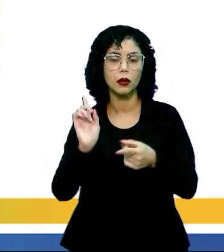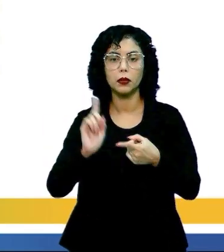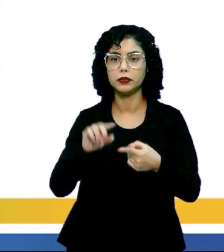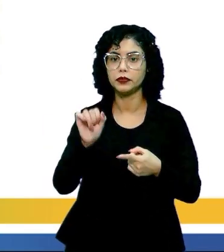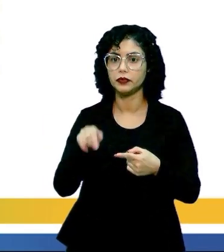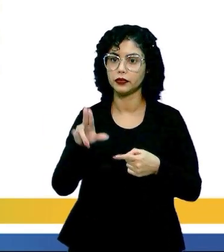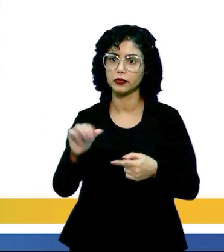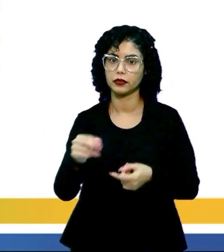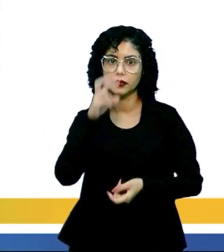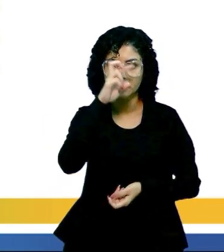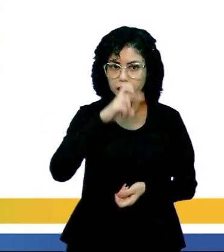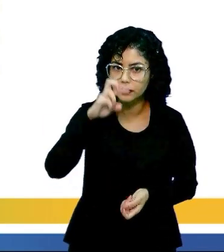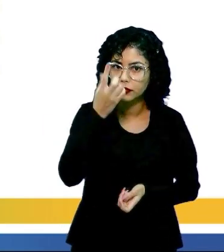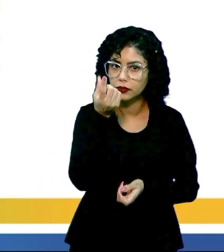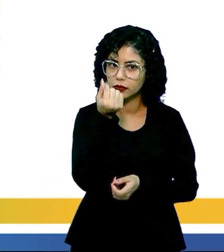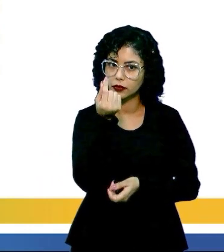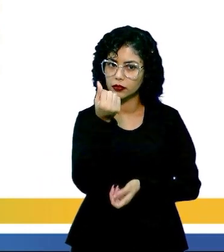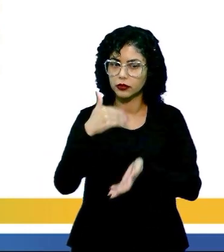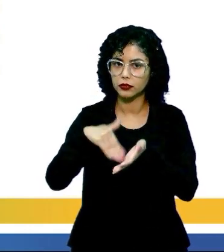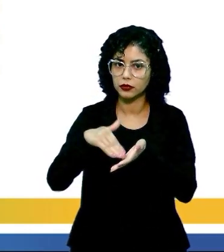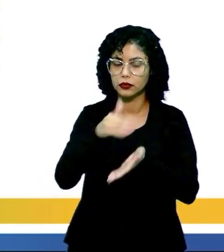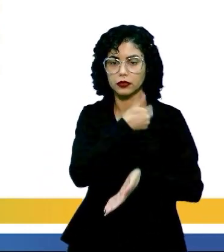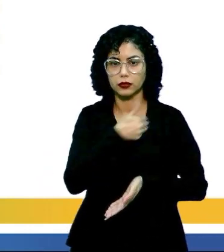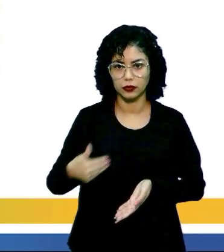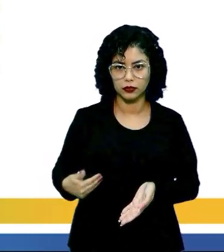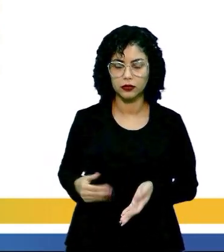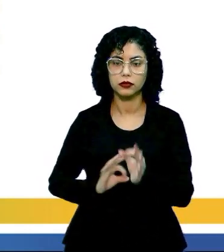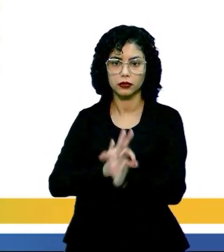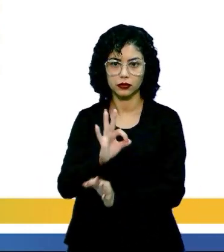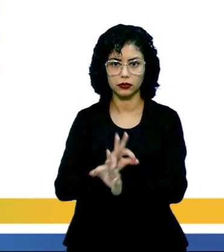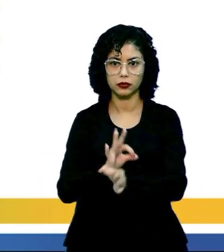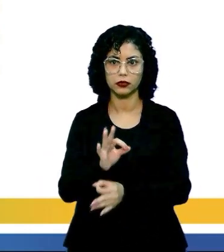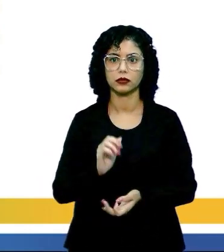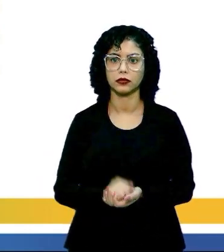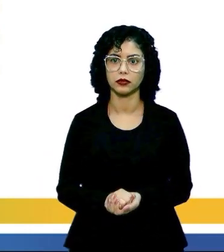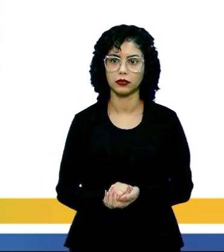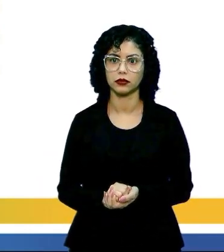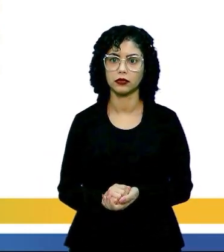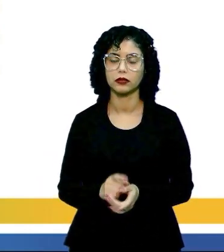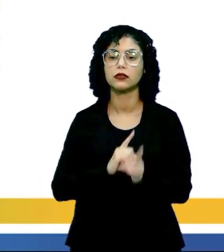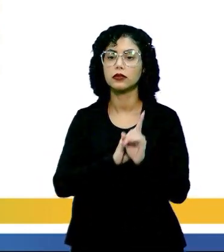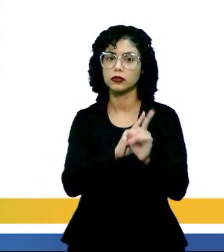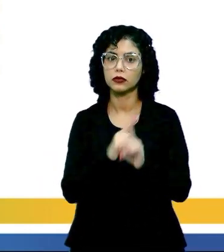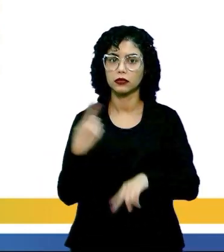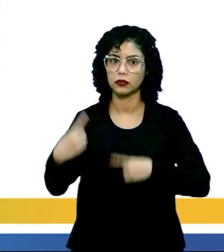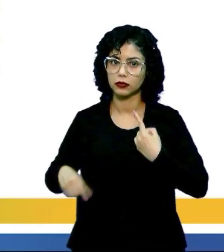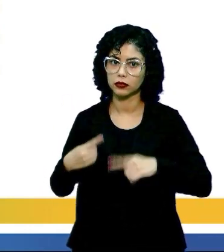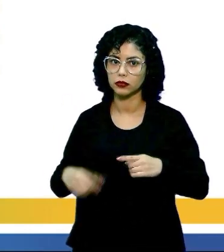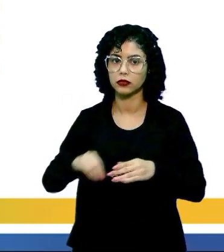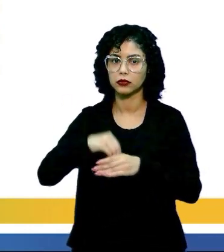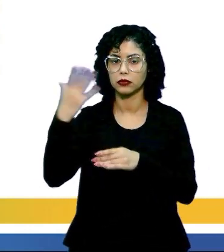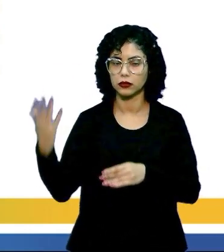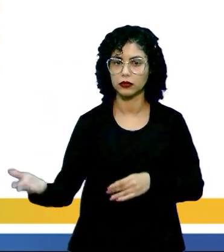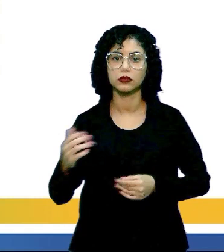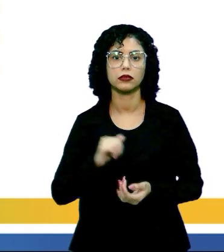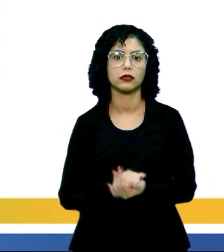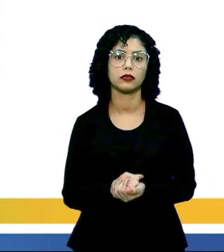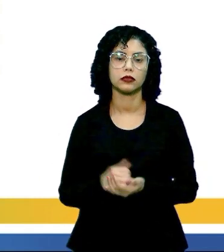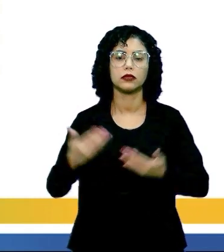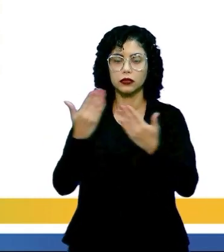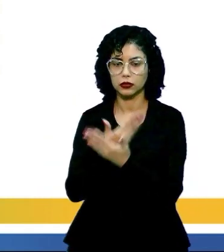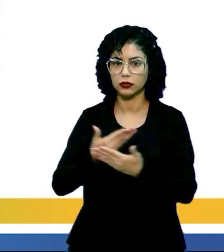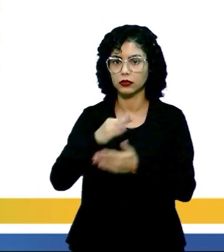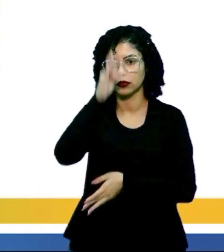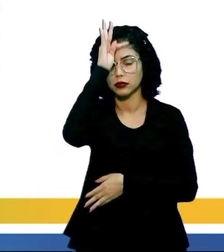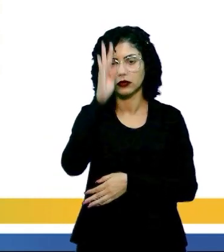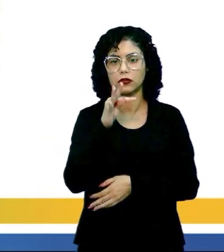Senado supervisionava as finanças públicas e a administração das províncias, conduzia a política externa,